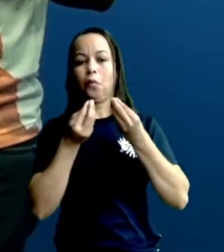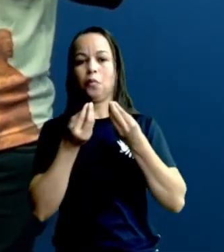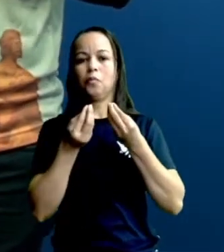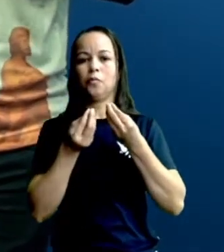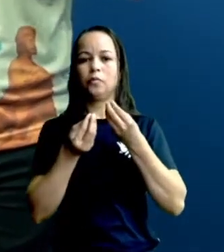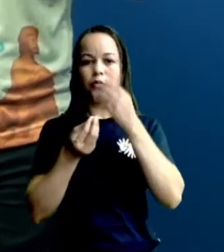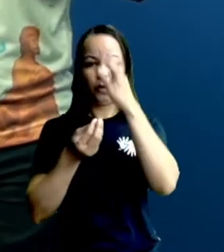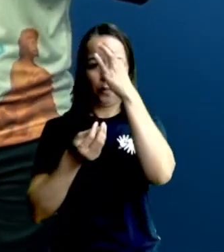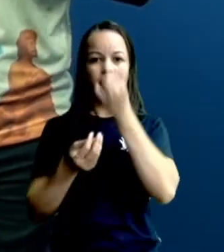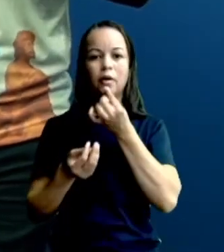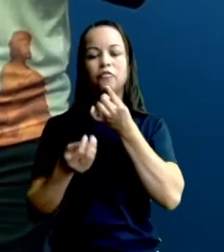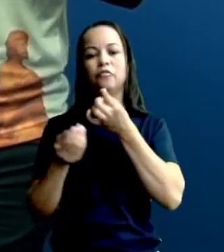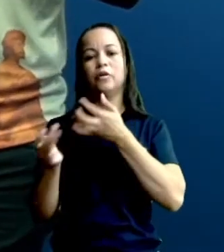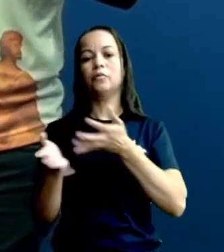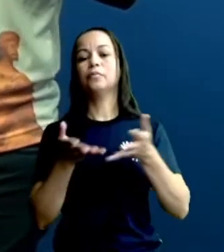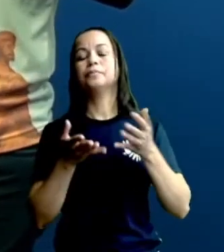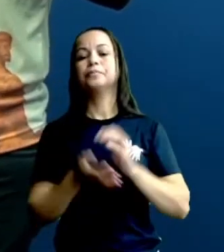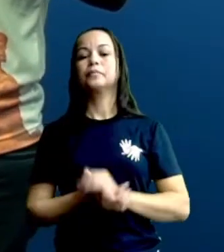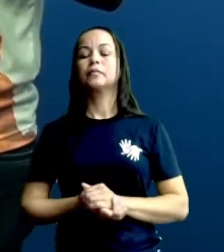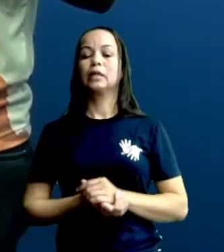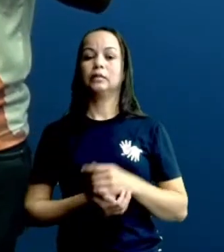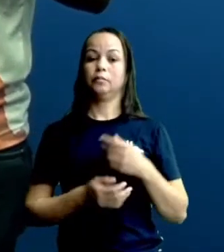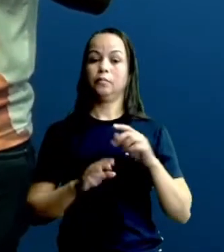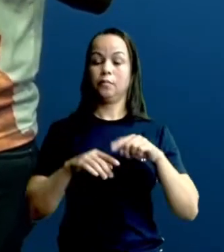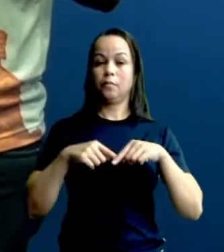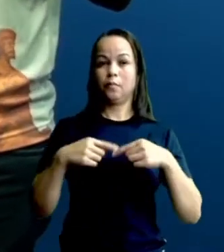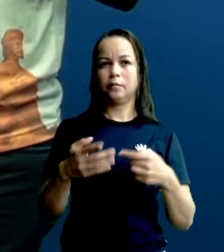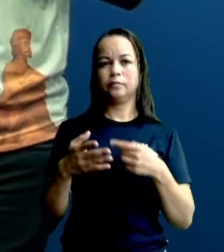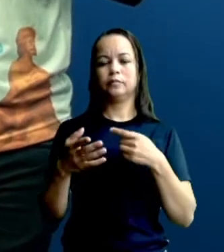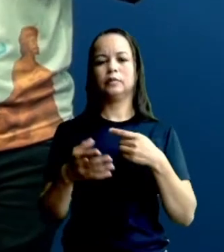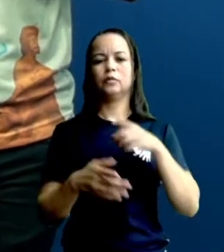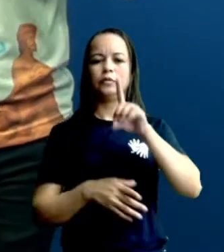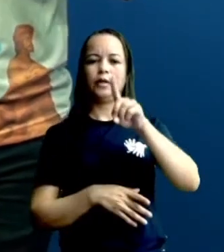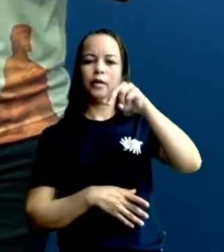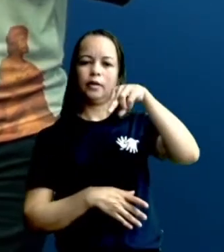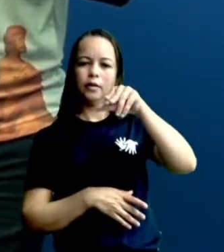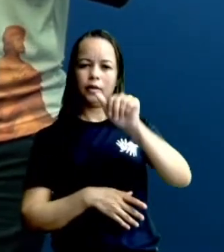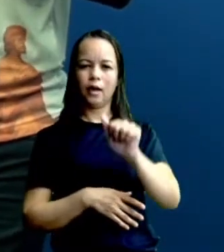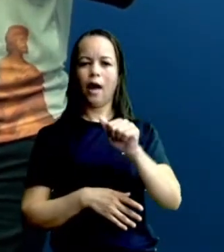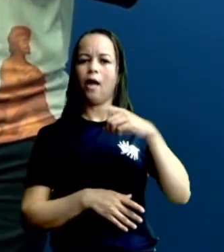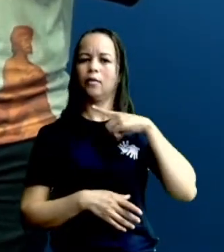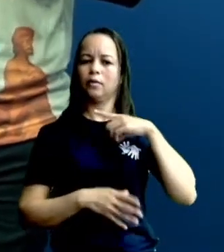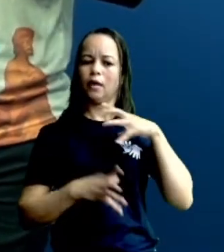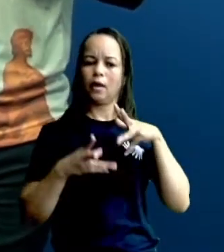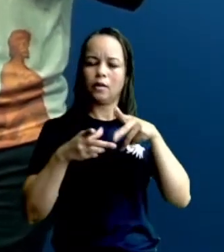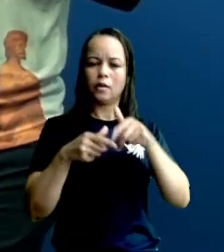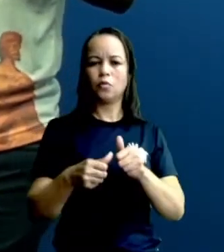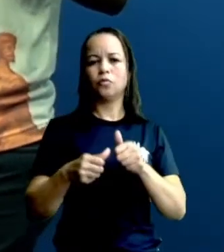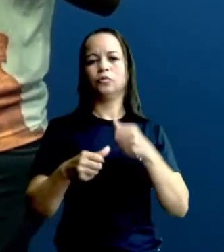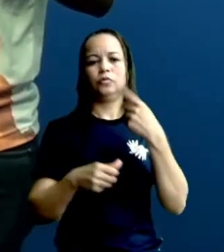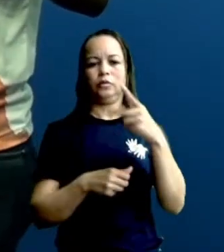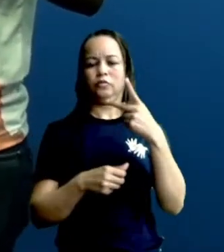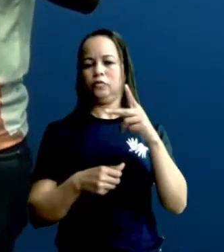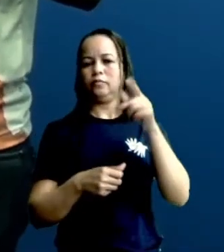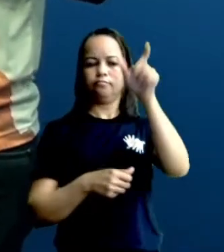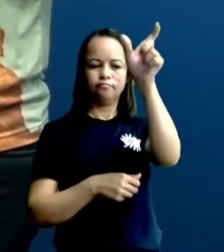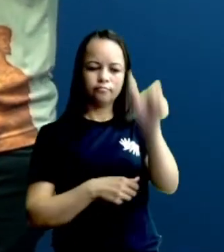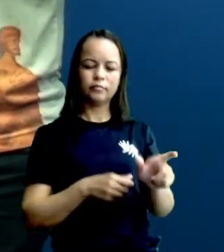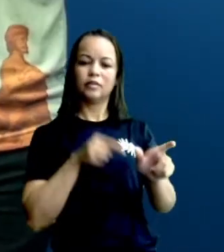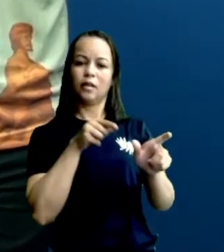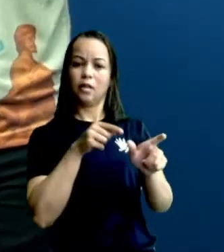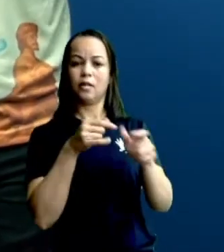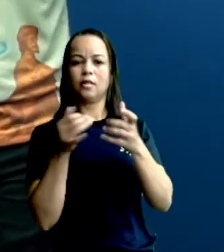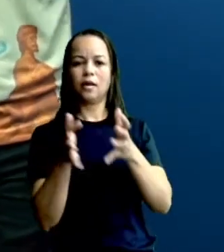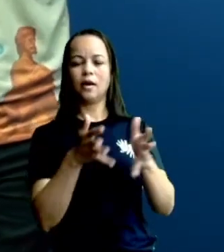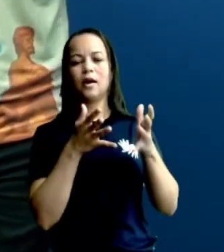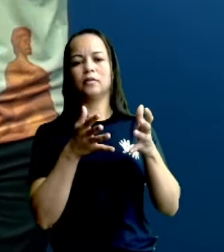predisposições. Portanto, no DNA ele tem tudo que você pode ser, que você será e que